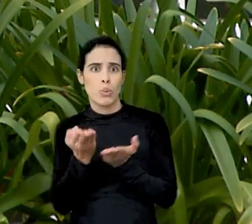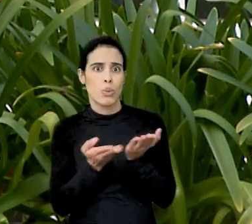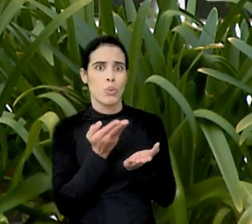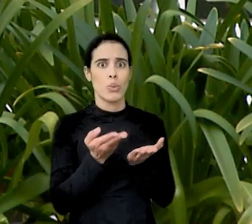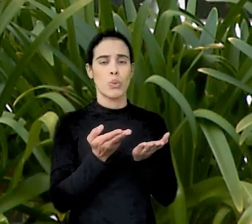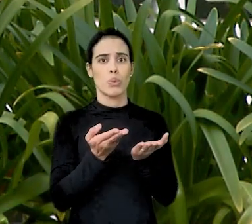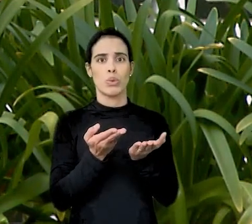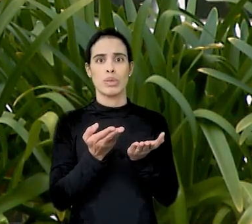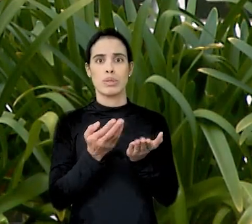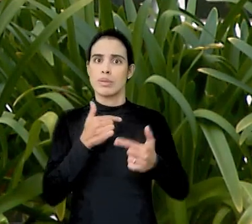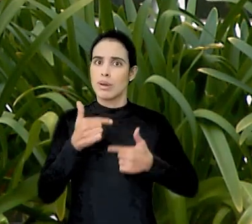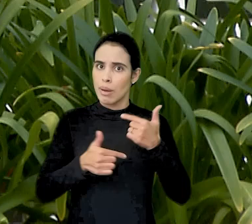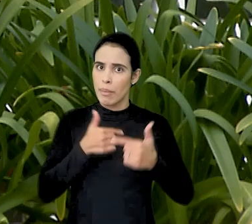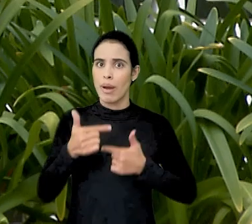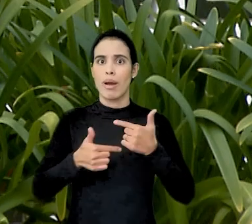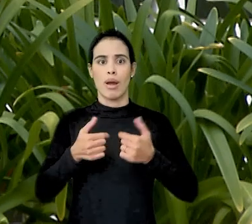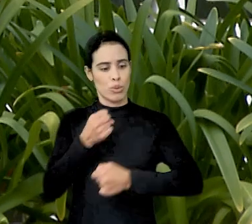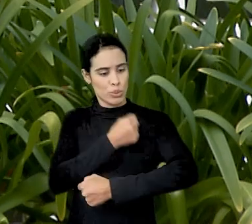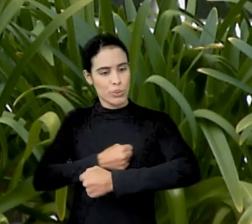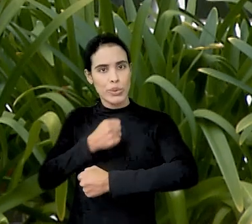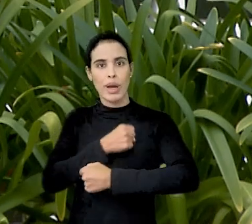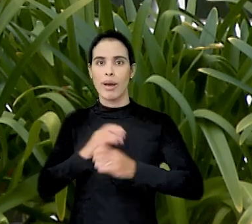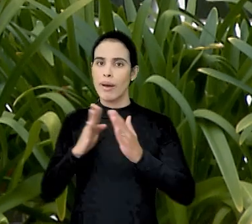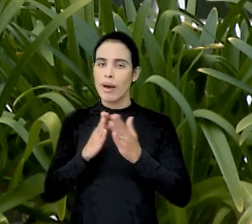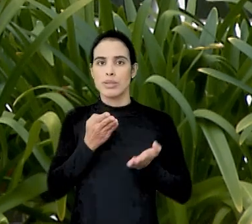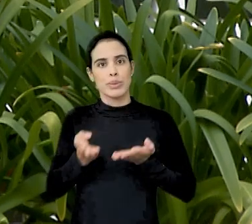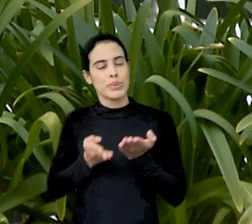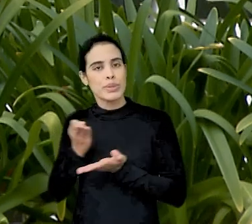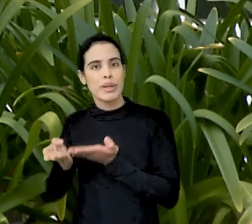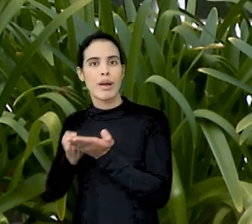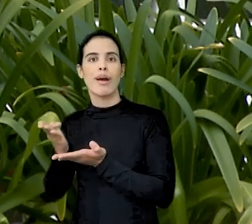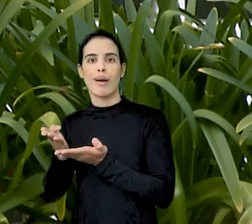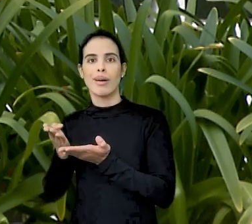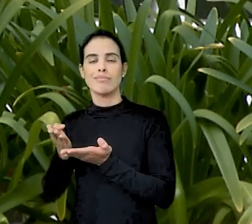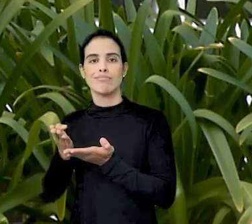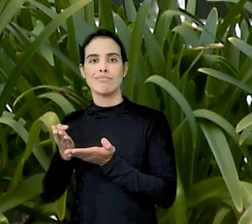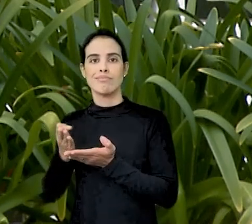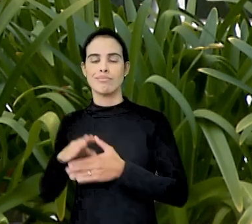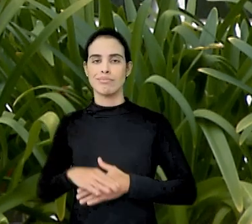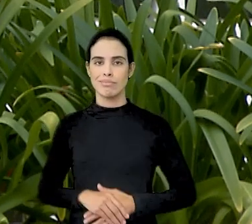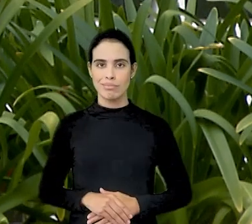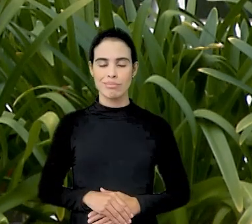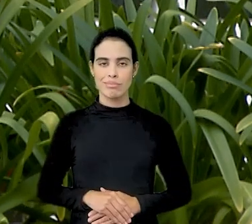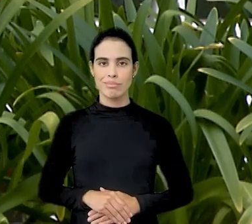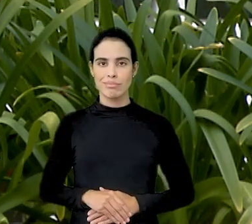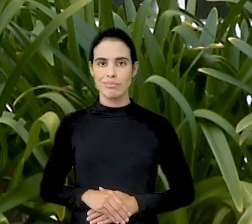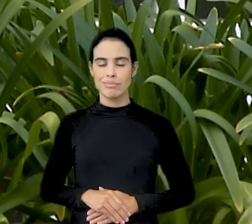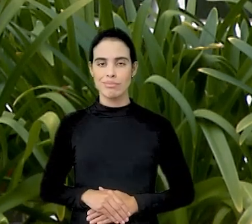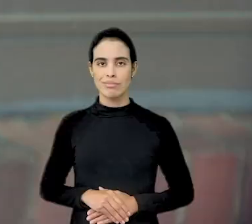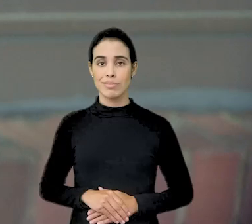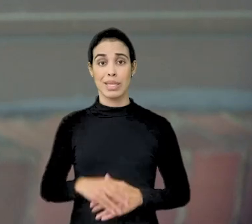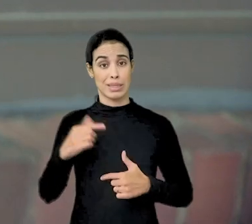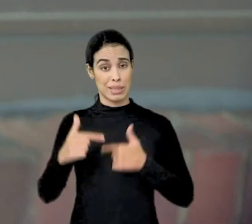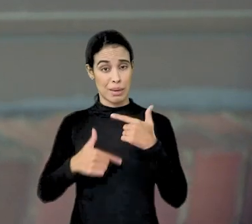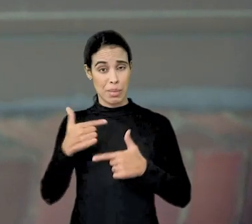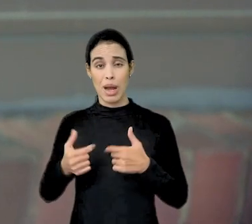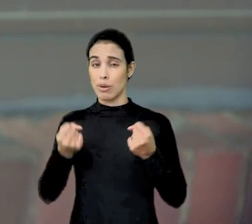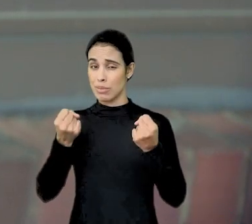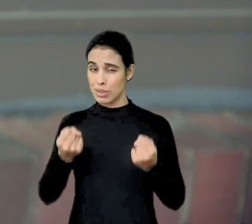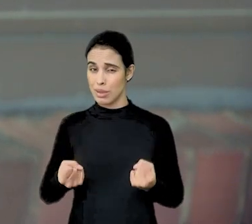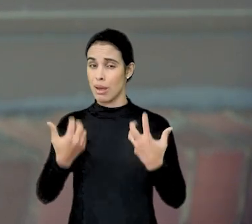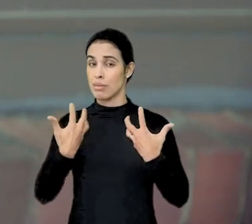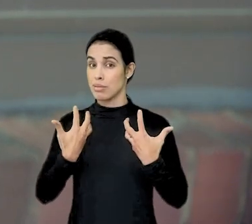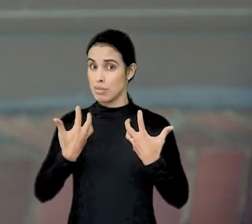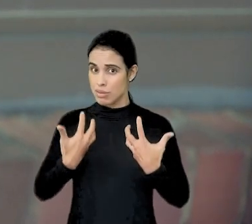a responsabilidade de dar conta de tarefas diárias, como cozinhar, limpar, manter um lar ou cuidar de outras